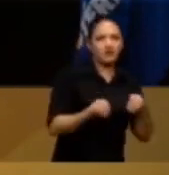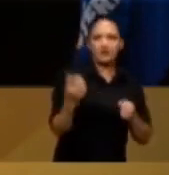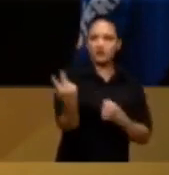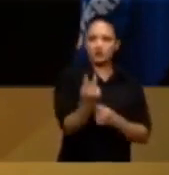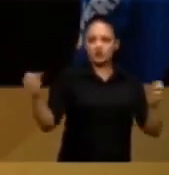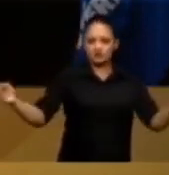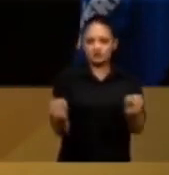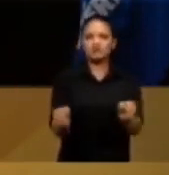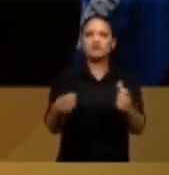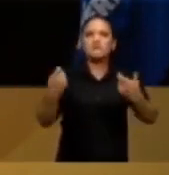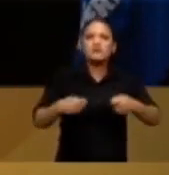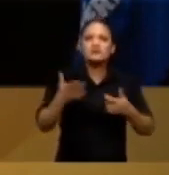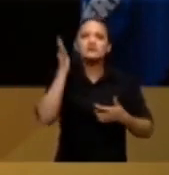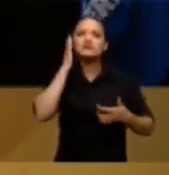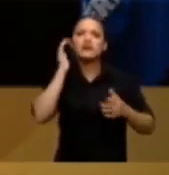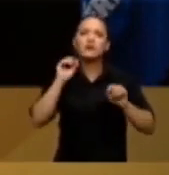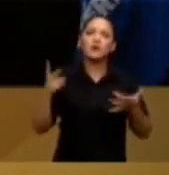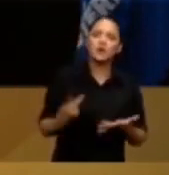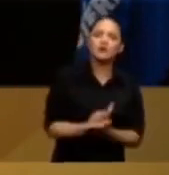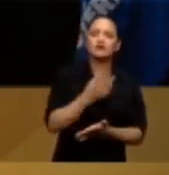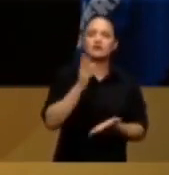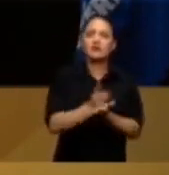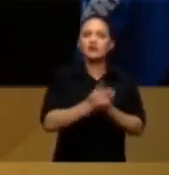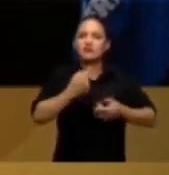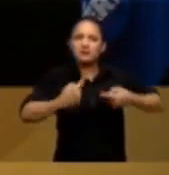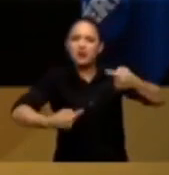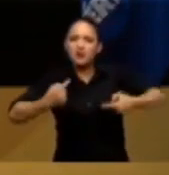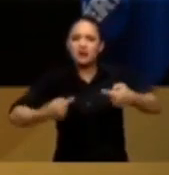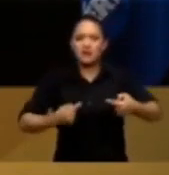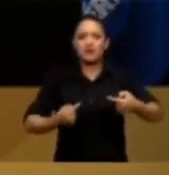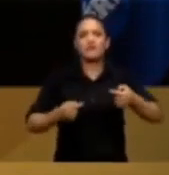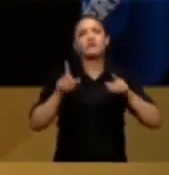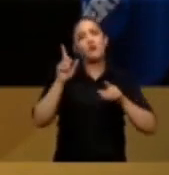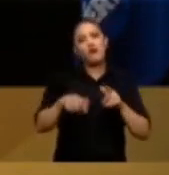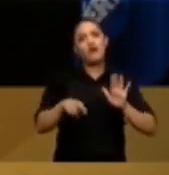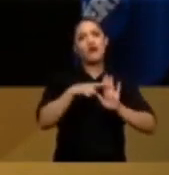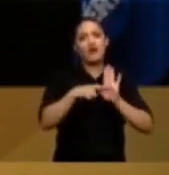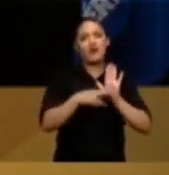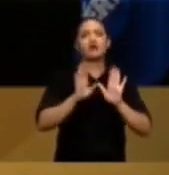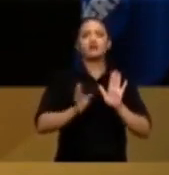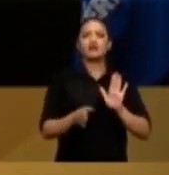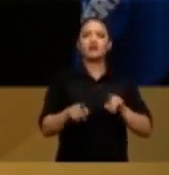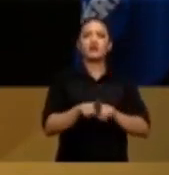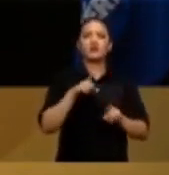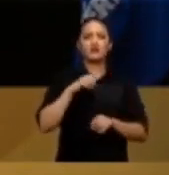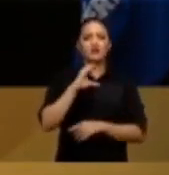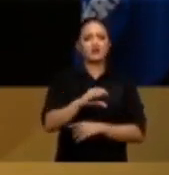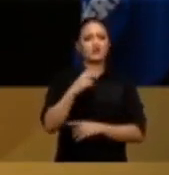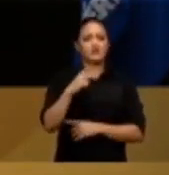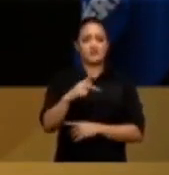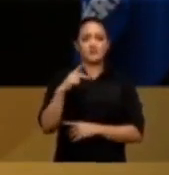lição da doutrina processualista e que, inclusive, foi acolhida pelo Código de